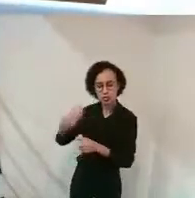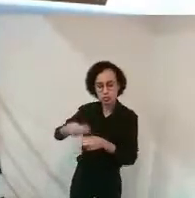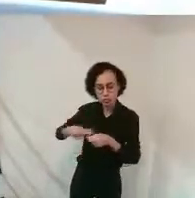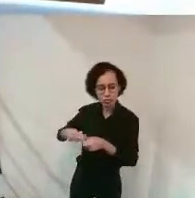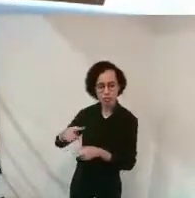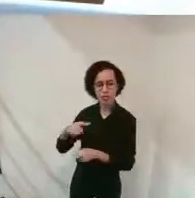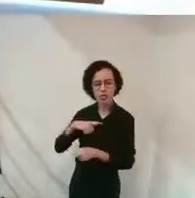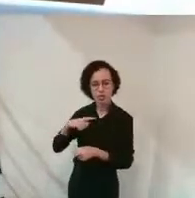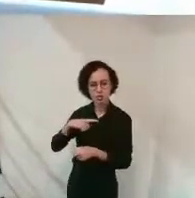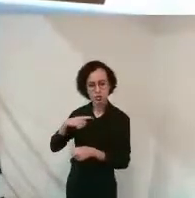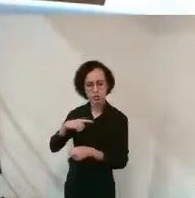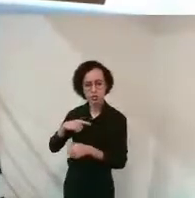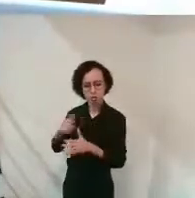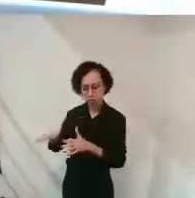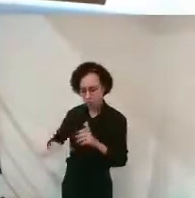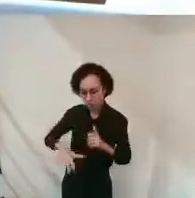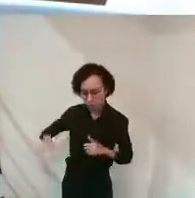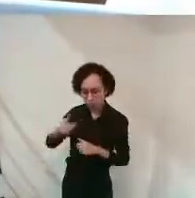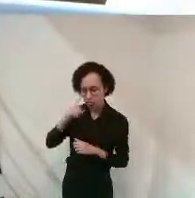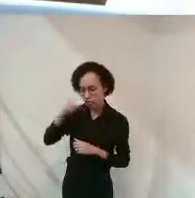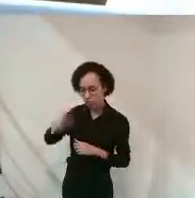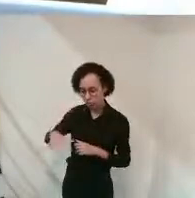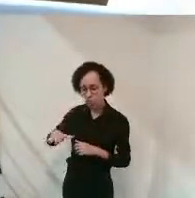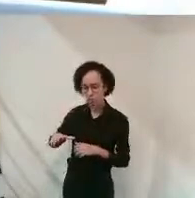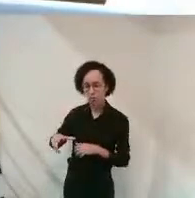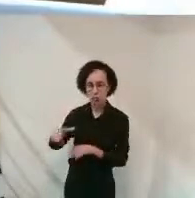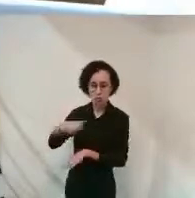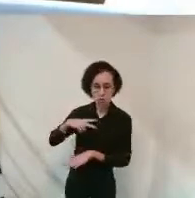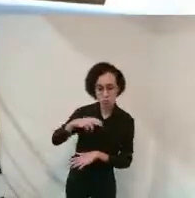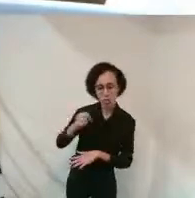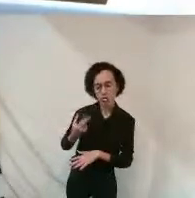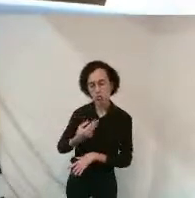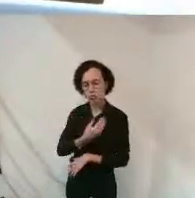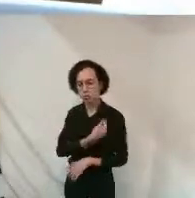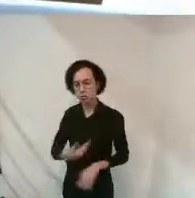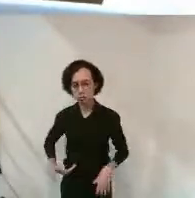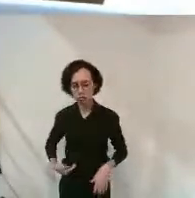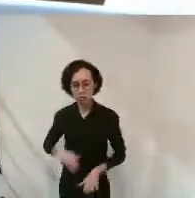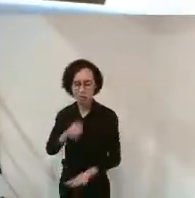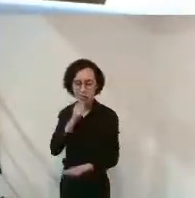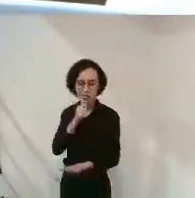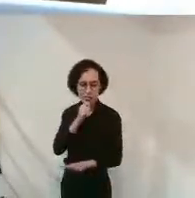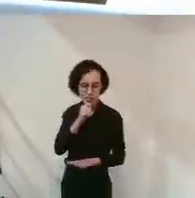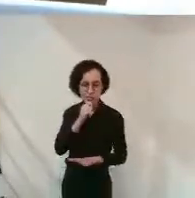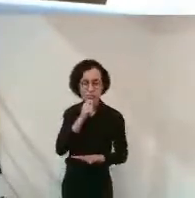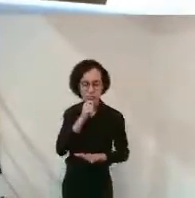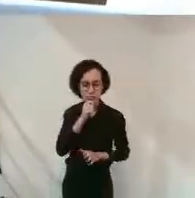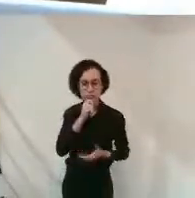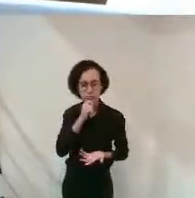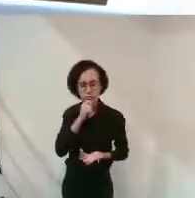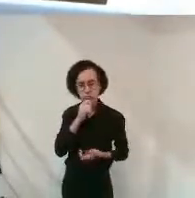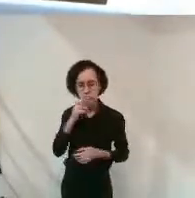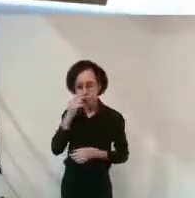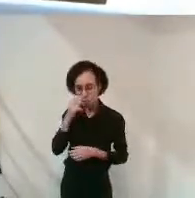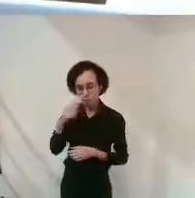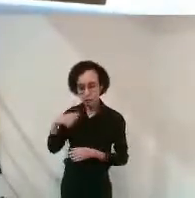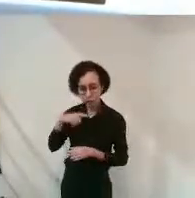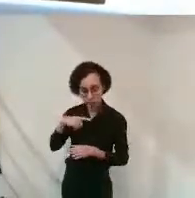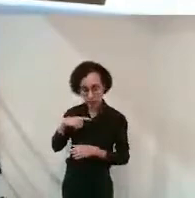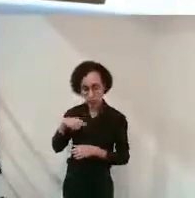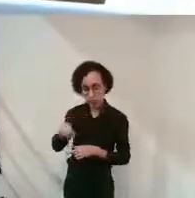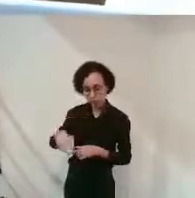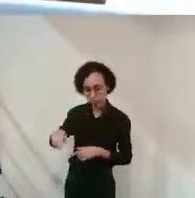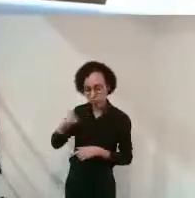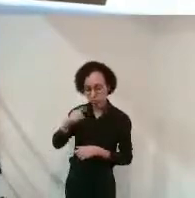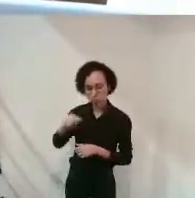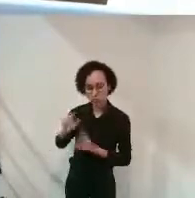um aterro sanitário licenciado, seja ele privado ou seja público, e ainda está, mesmo aquele município que tenha essa disposição